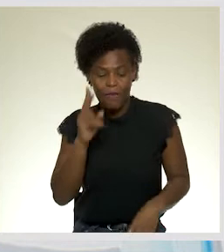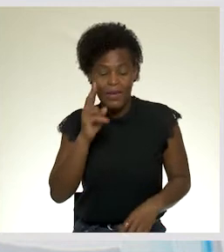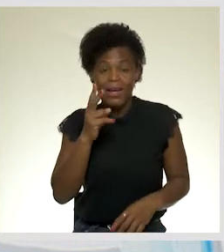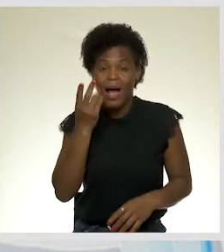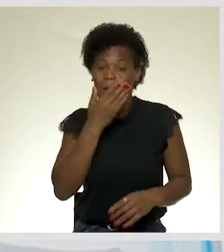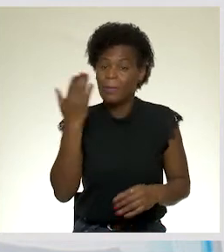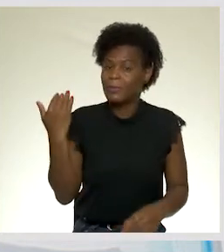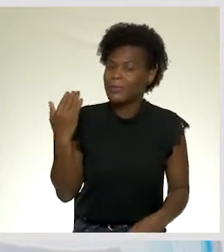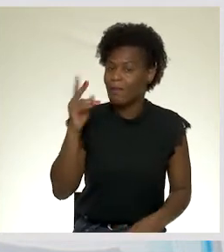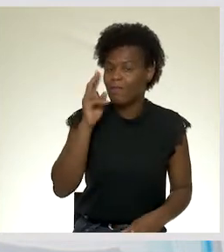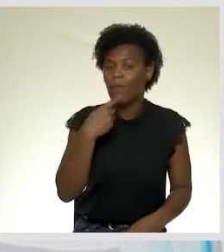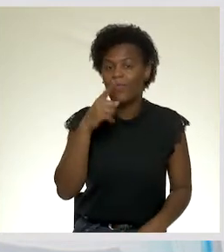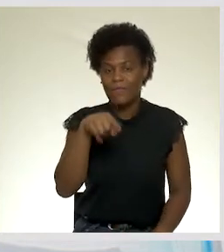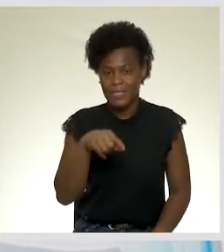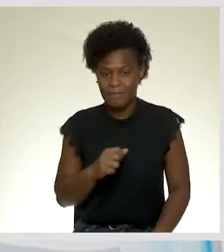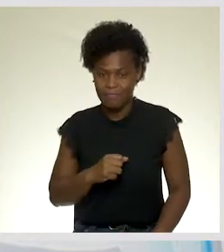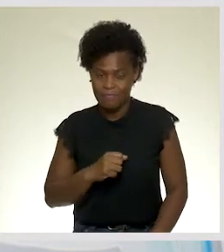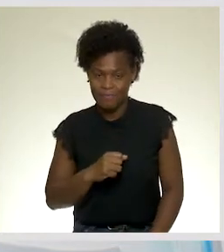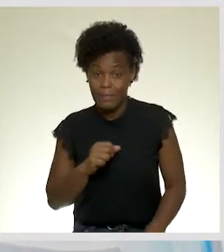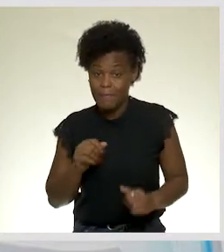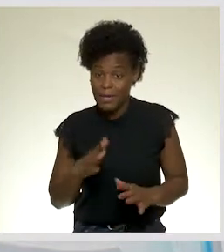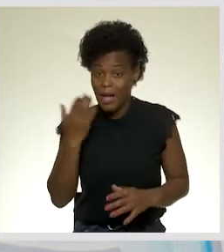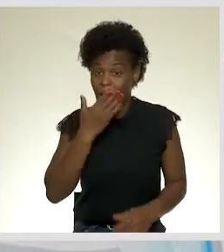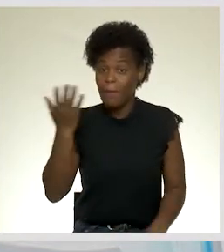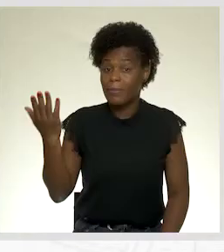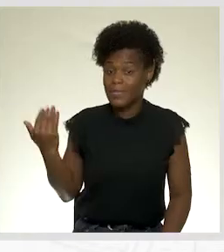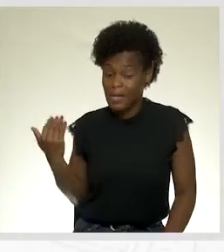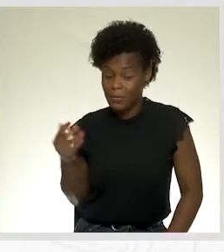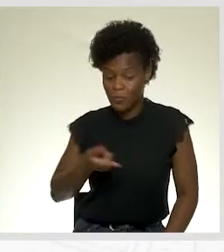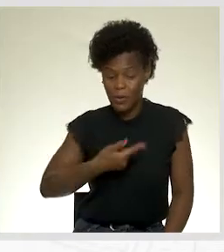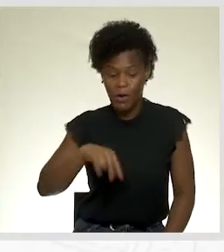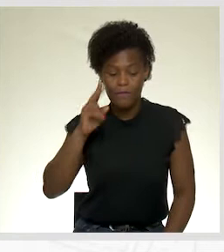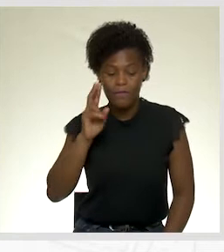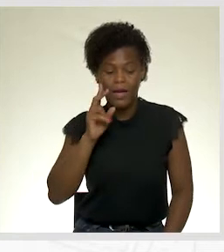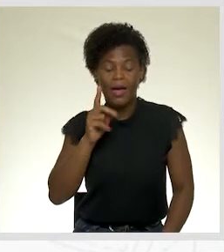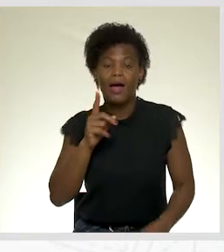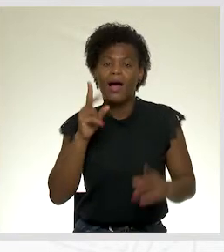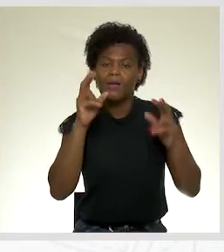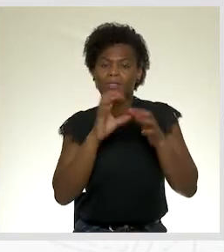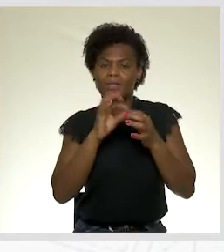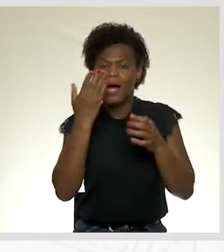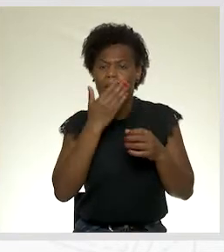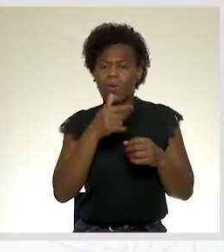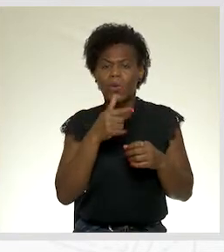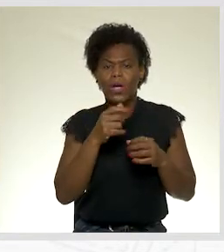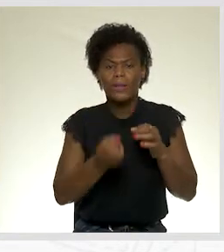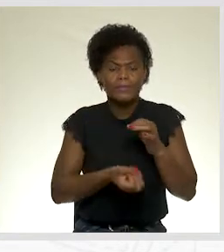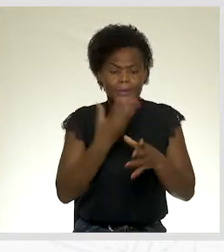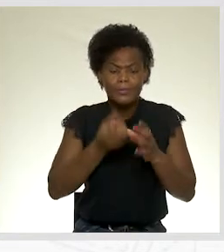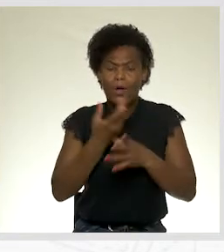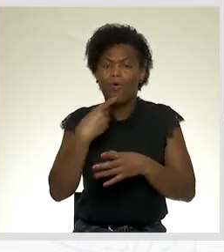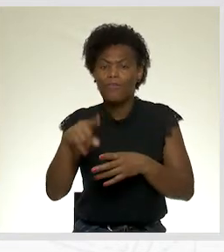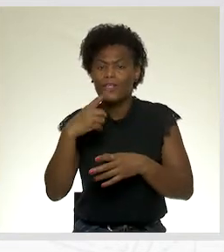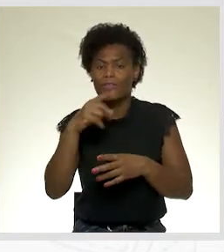nossa matéria da aula passada. No entanto, na aula passada, nós vimos a matéria sobre a replicação do DNA, em